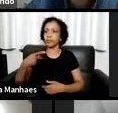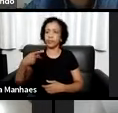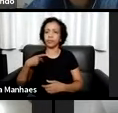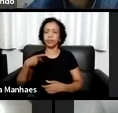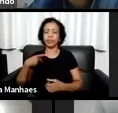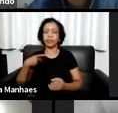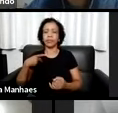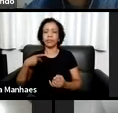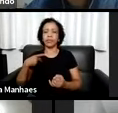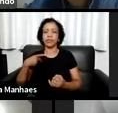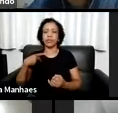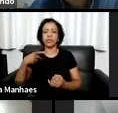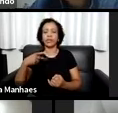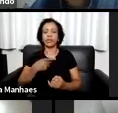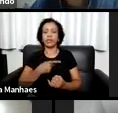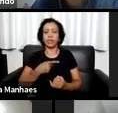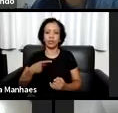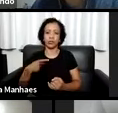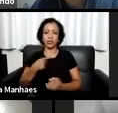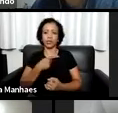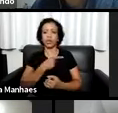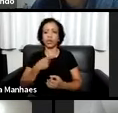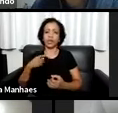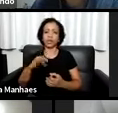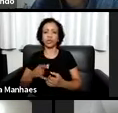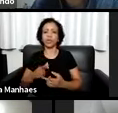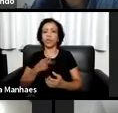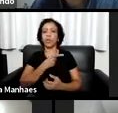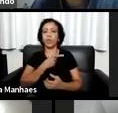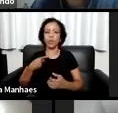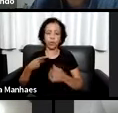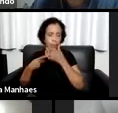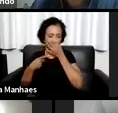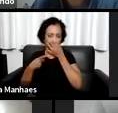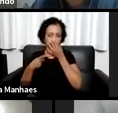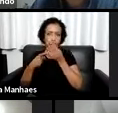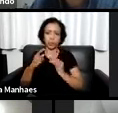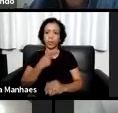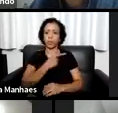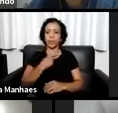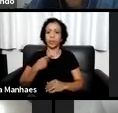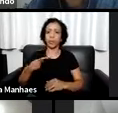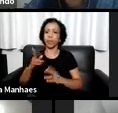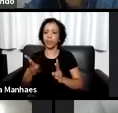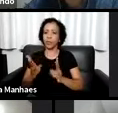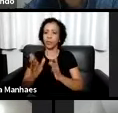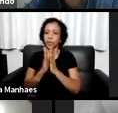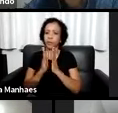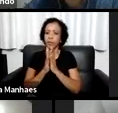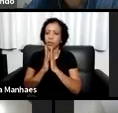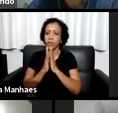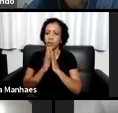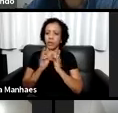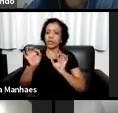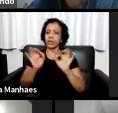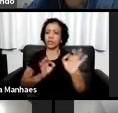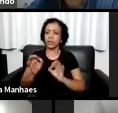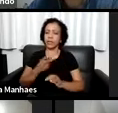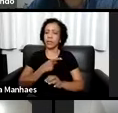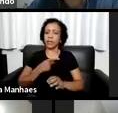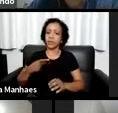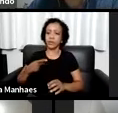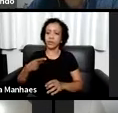gente meditar, para a gente avaliar tudo aquilo que temos feito no reino de Deus e realmente